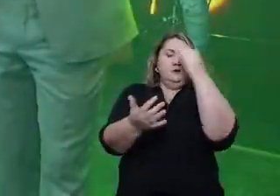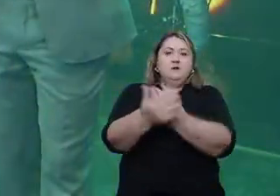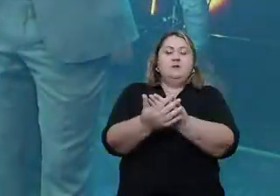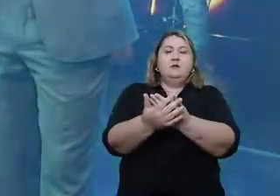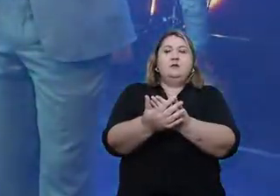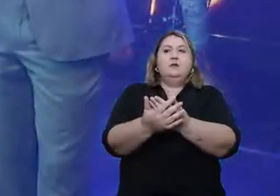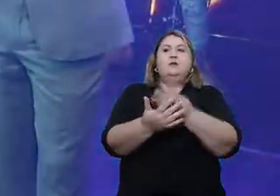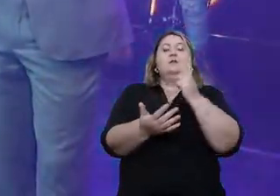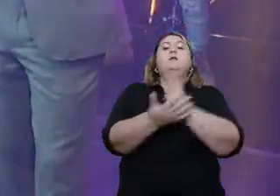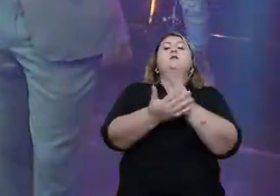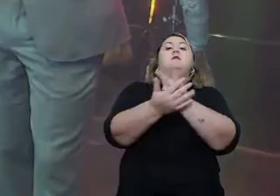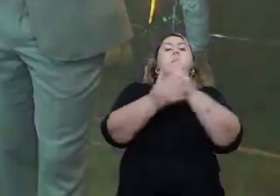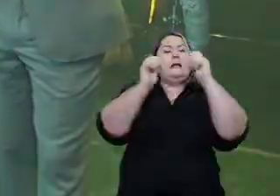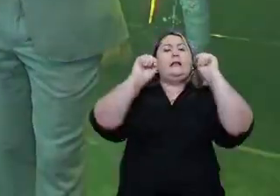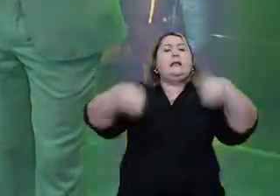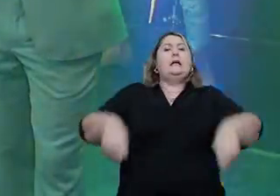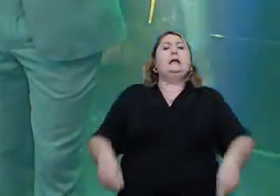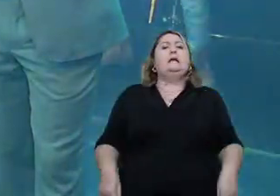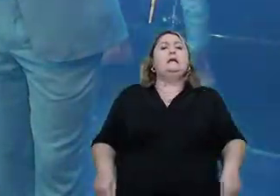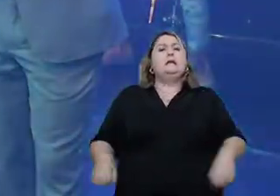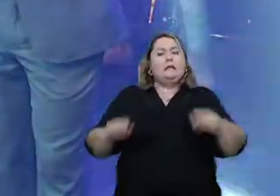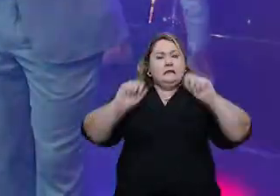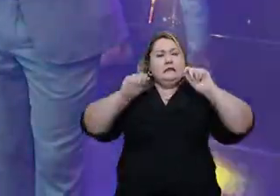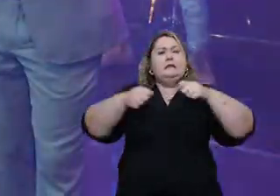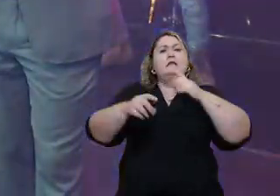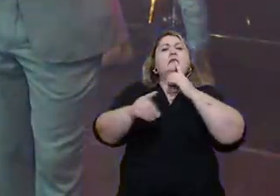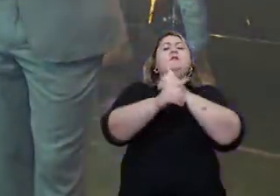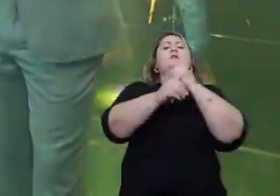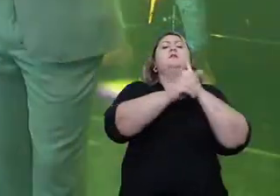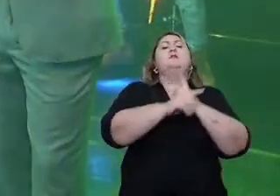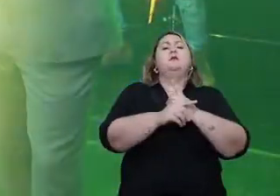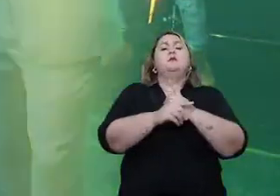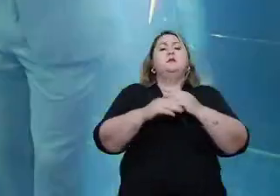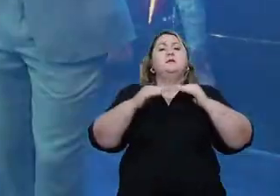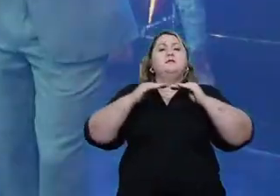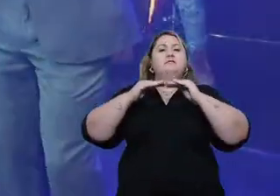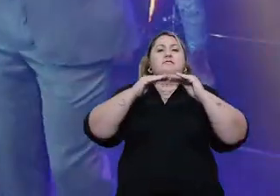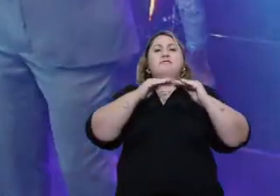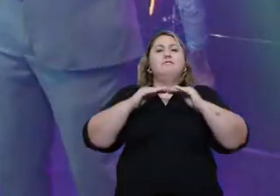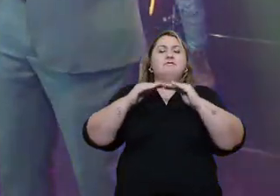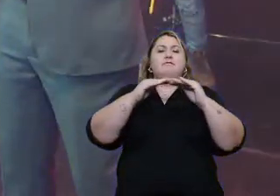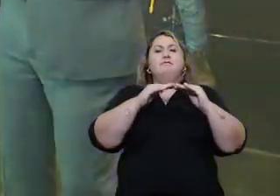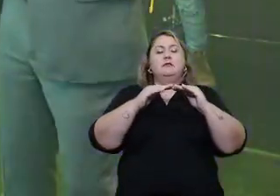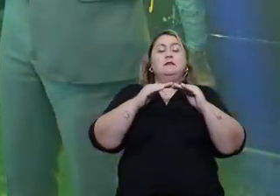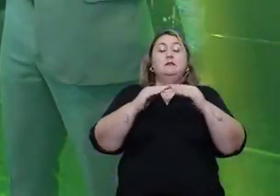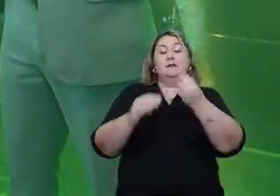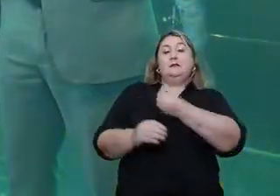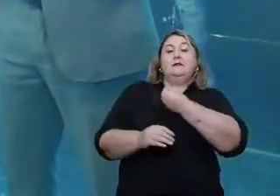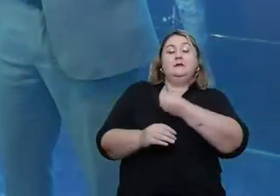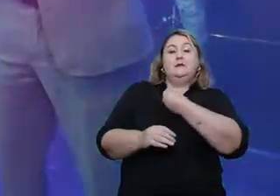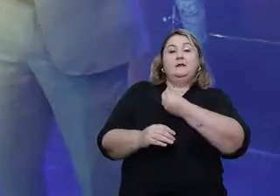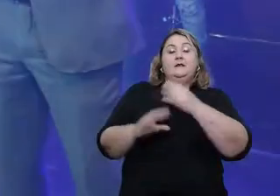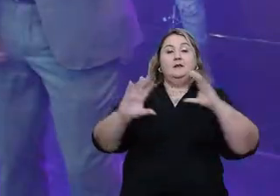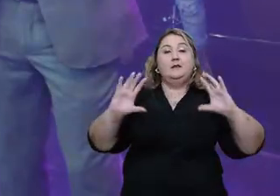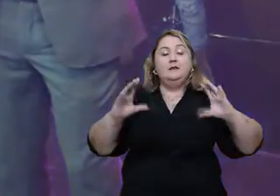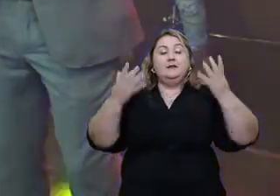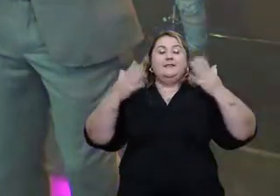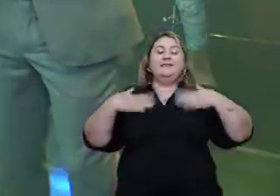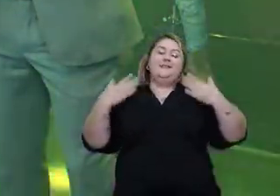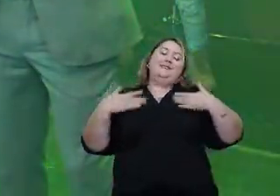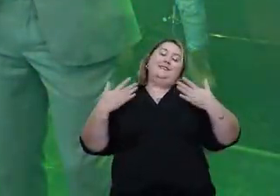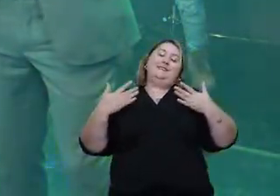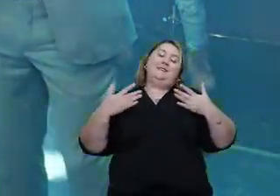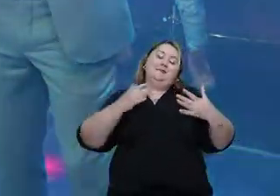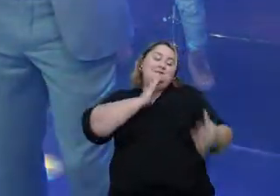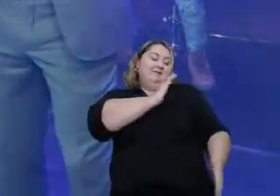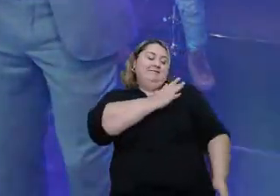acreditando que sempre é possível encontrarmos esse equilíbrio. Equilíbrio da vida, da festa, da alegria,